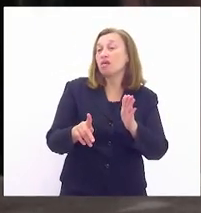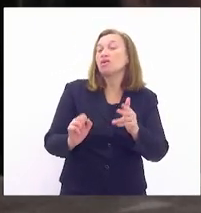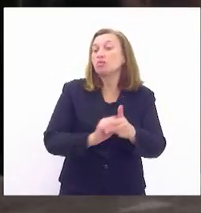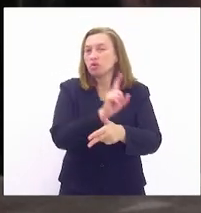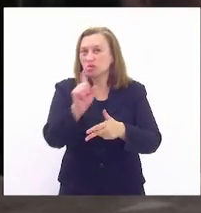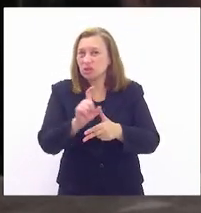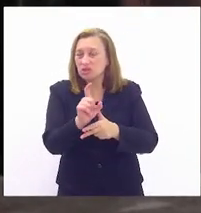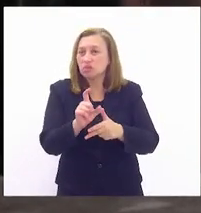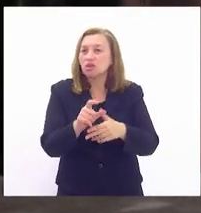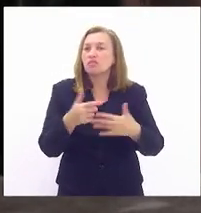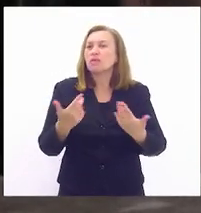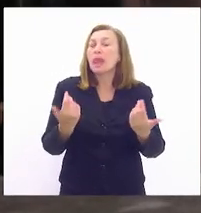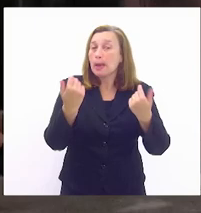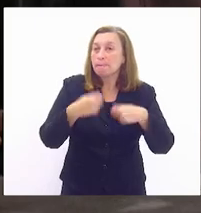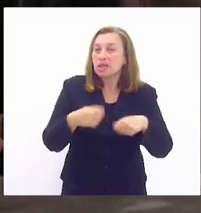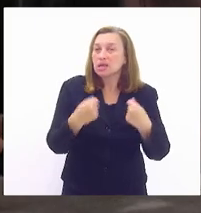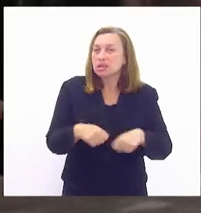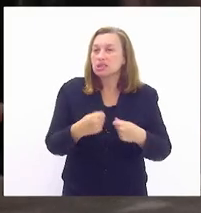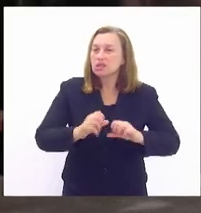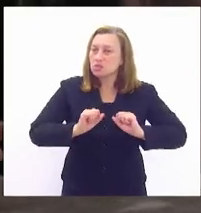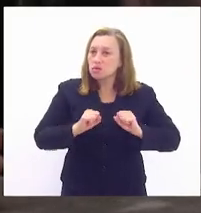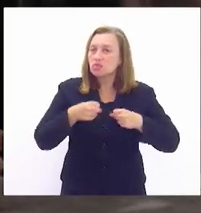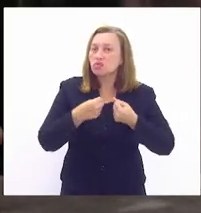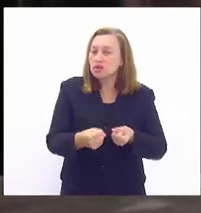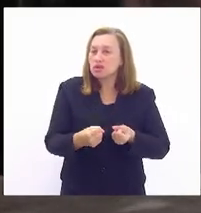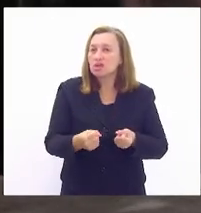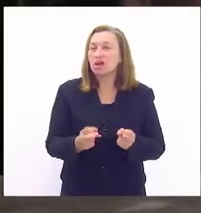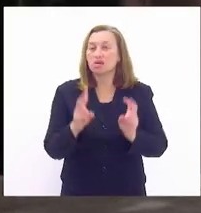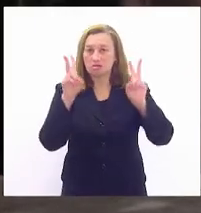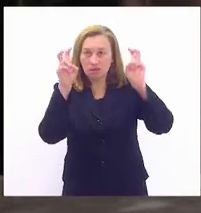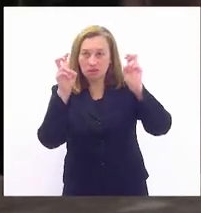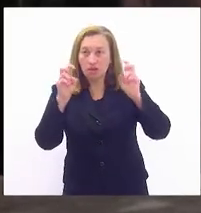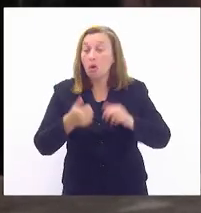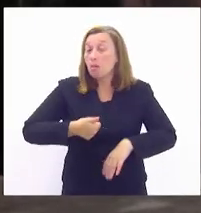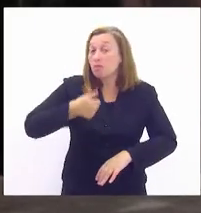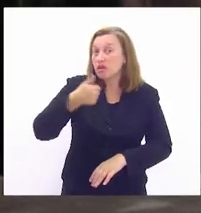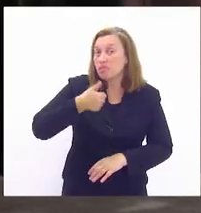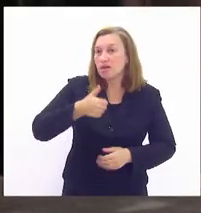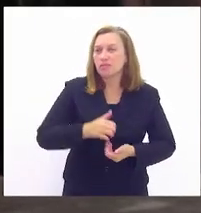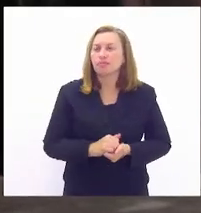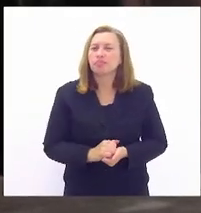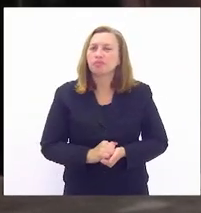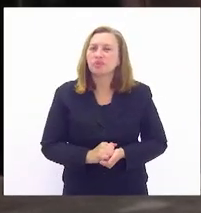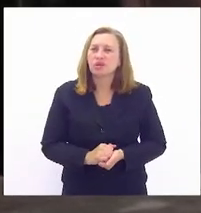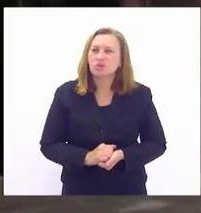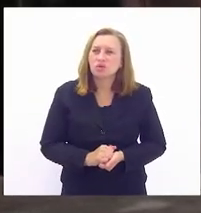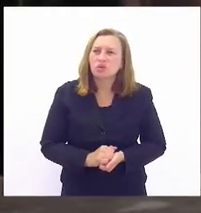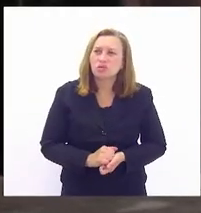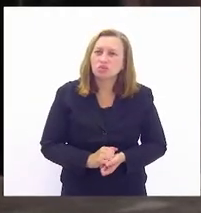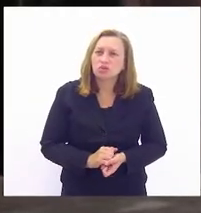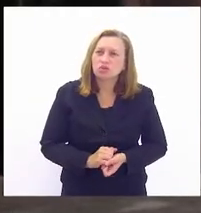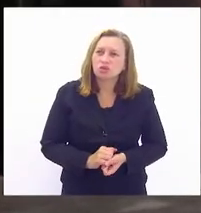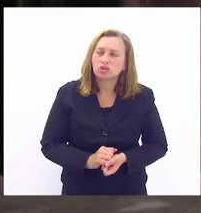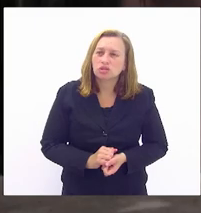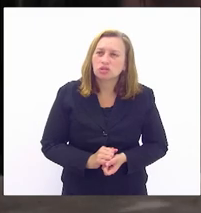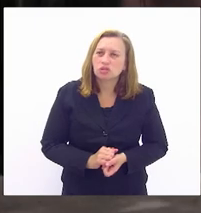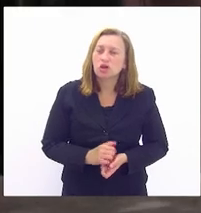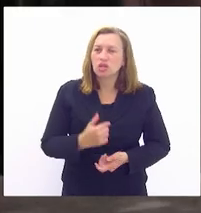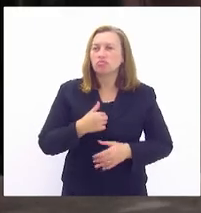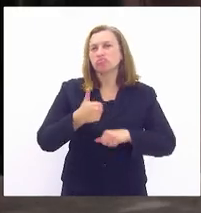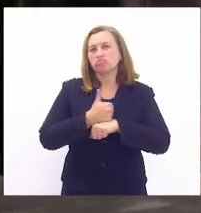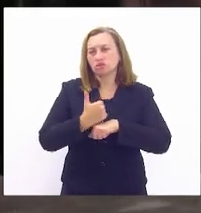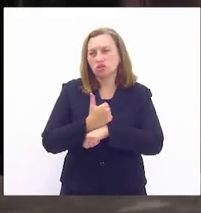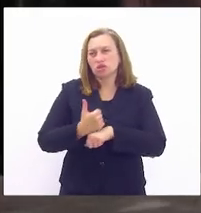Executivo, precisam se debruçar em cima disso. Primeiro, eu como profissional